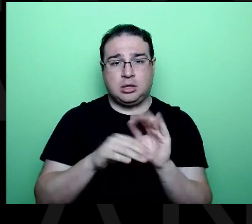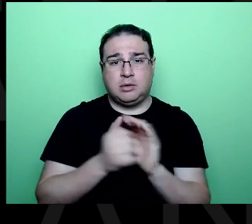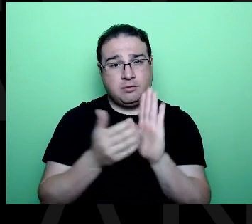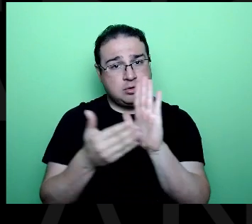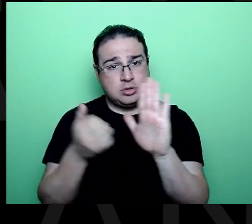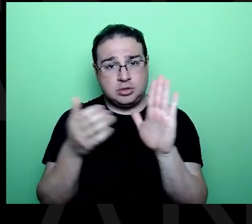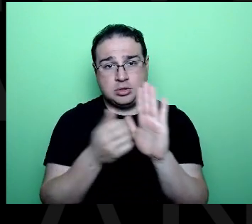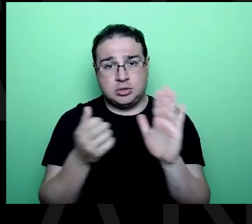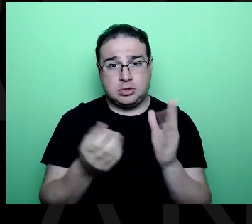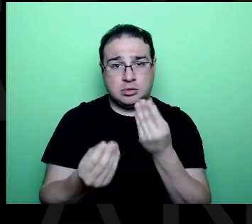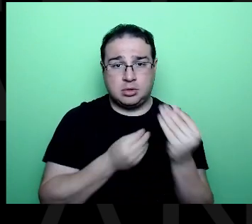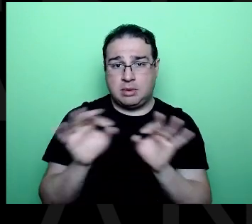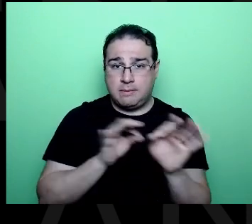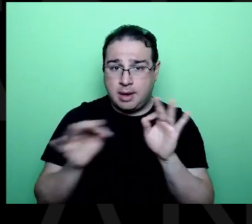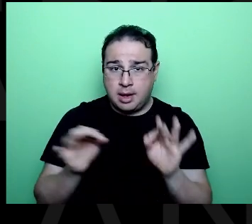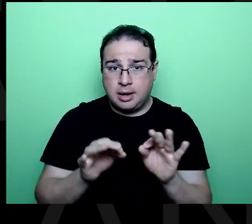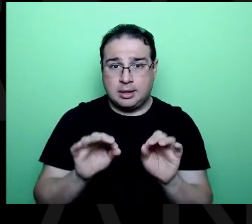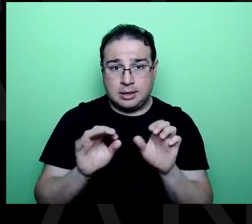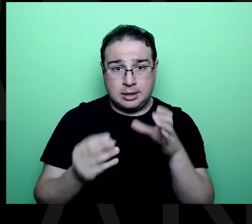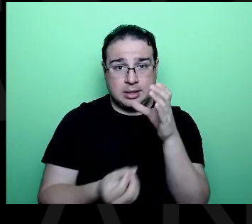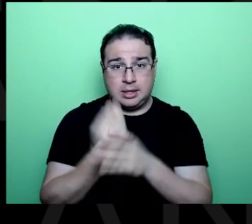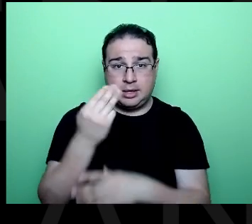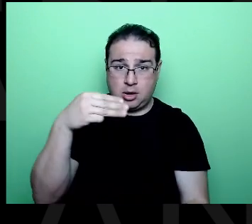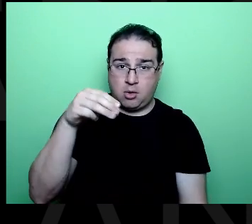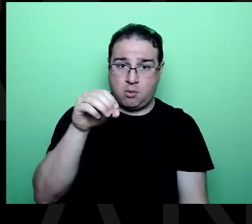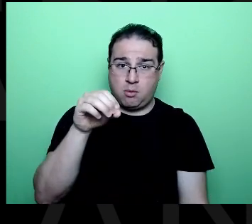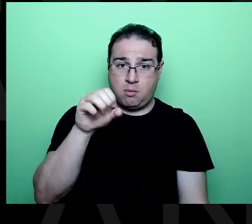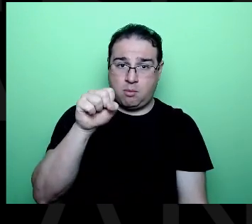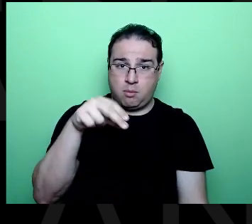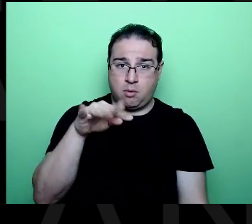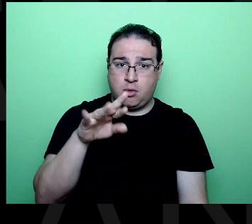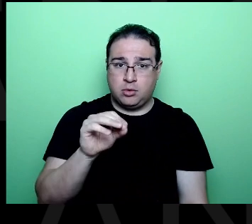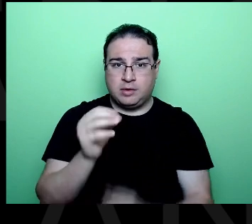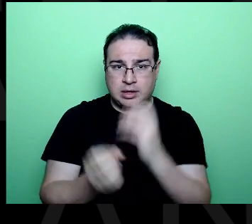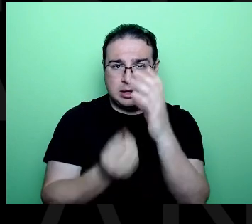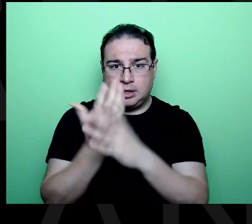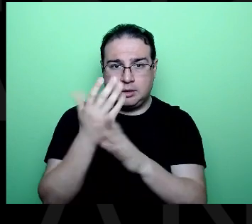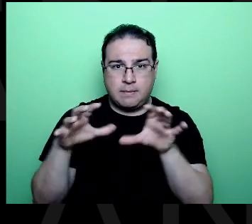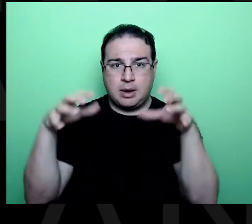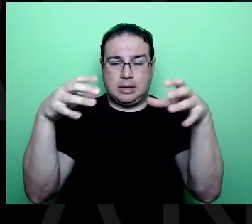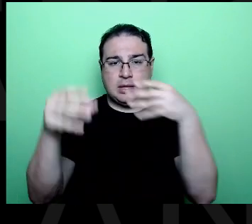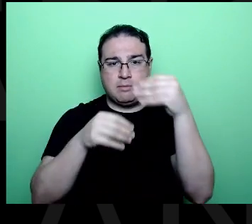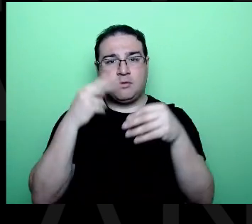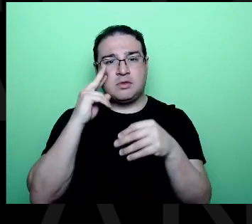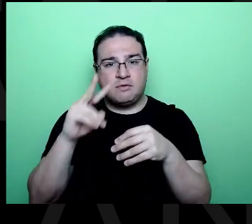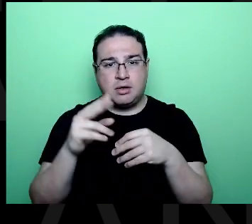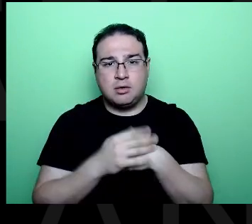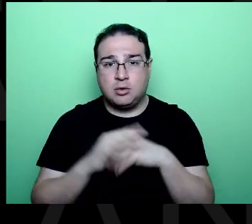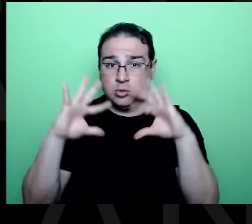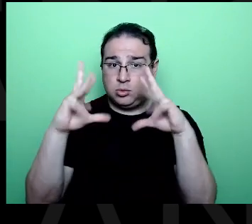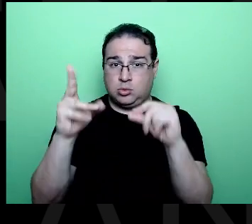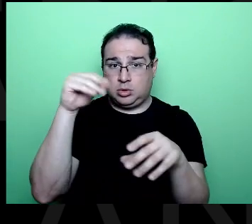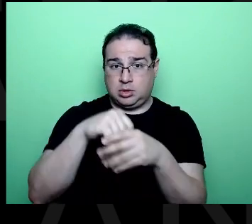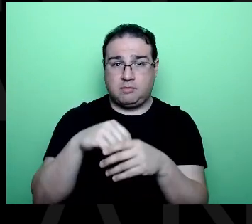vai tirando, faz um monstro e vai esculpindo, né? E aí você vai ver, e você vai, como está tudo